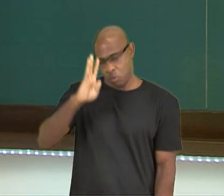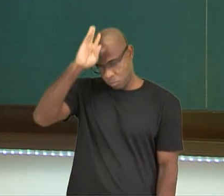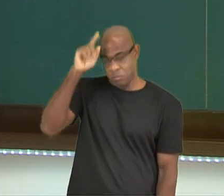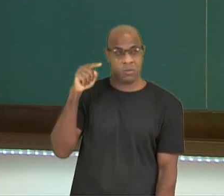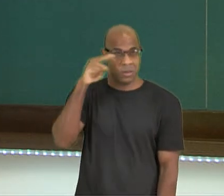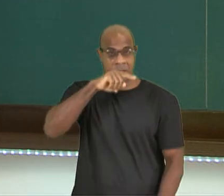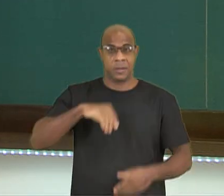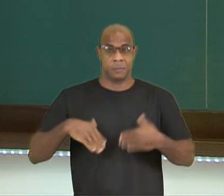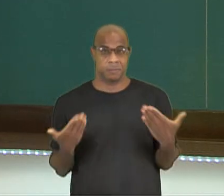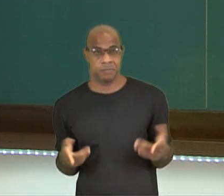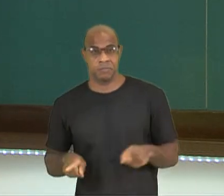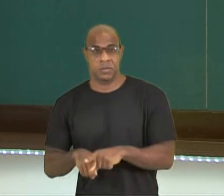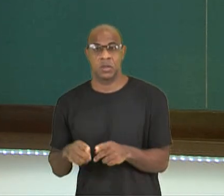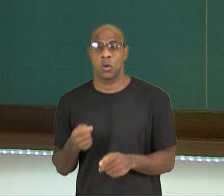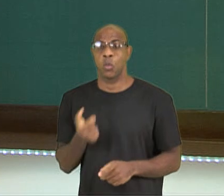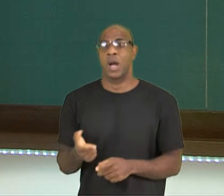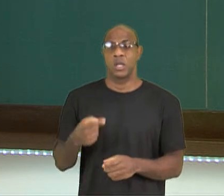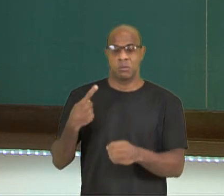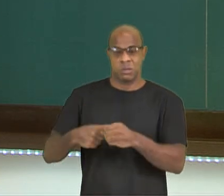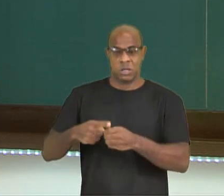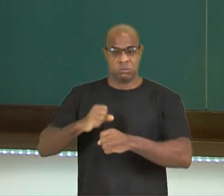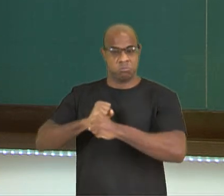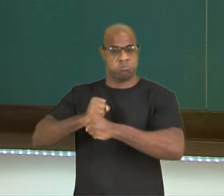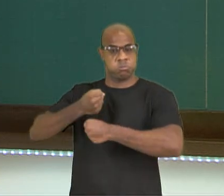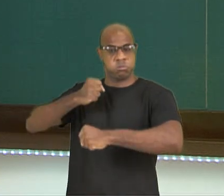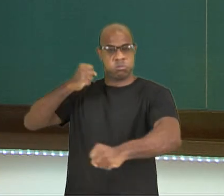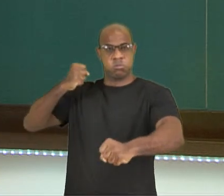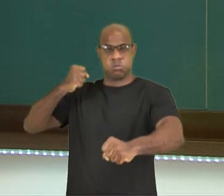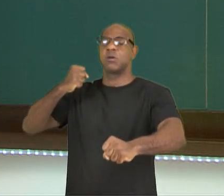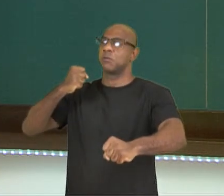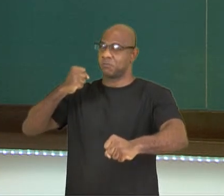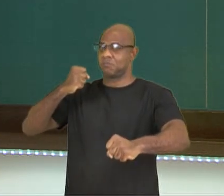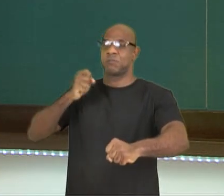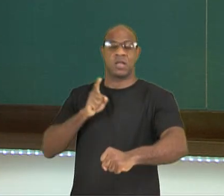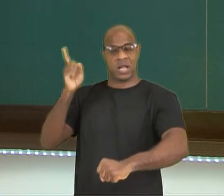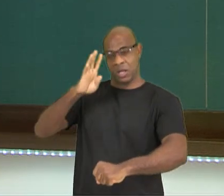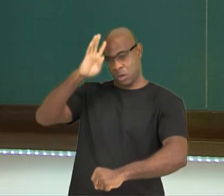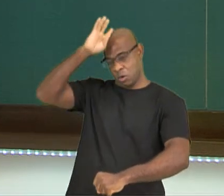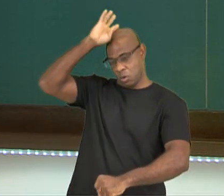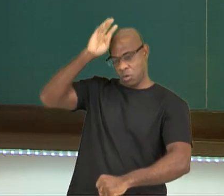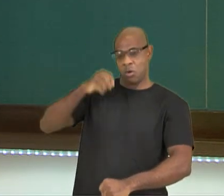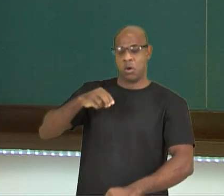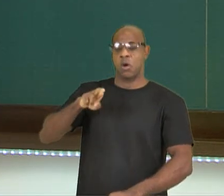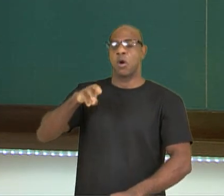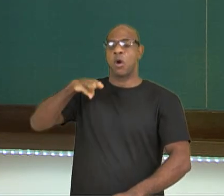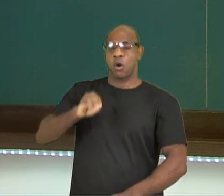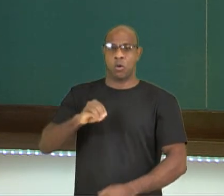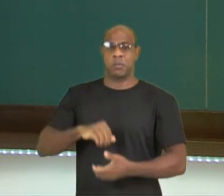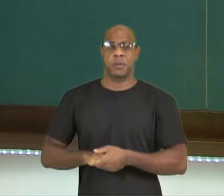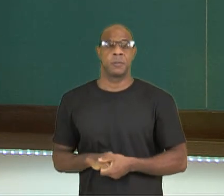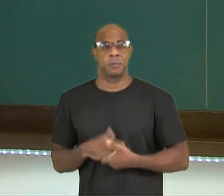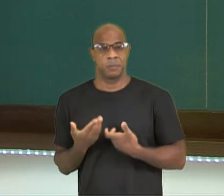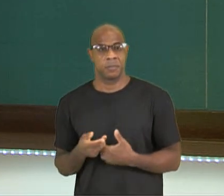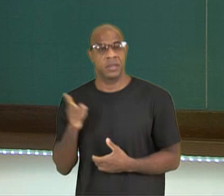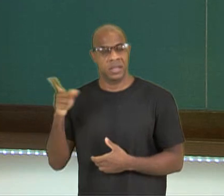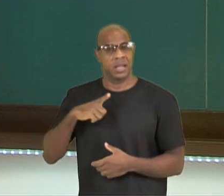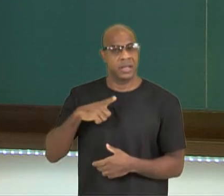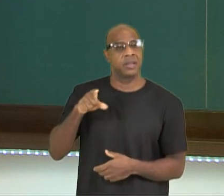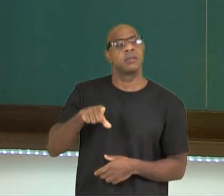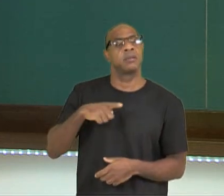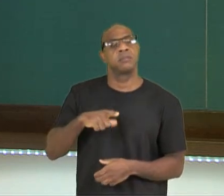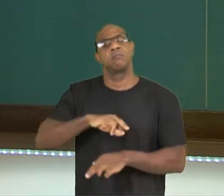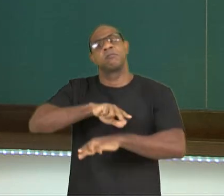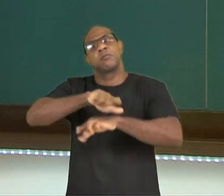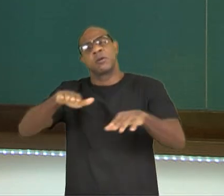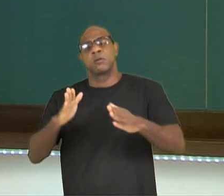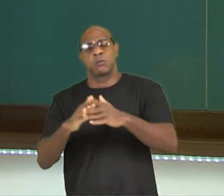é quase uma cidade, é uma cidade dentro de Roma, chamada de Vaticano, e lá fica